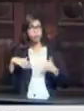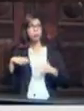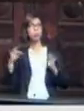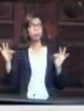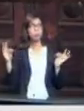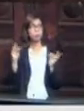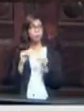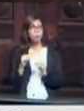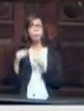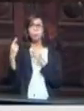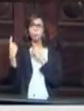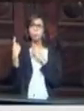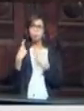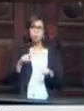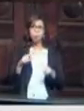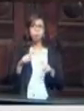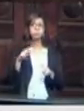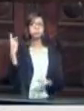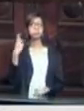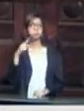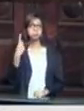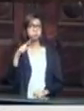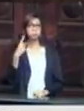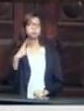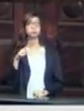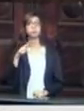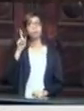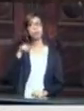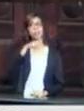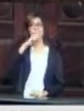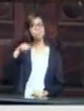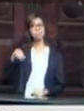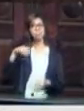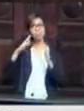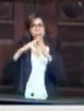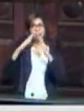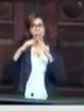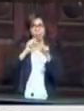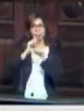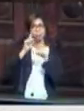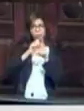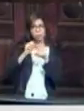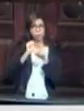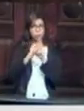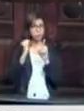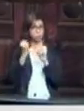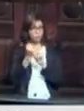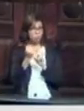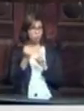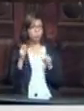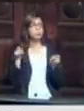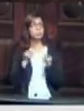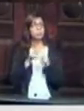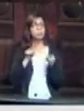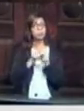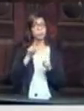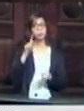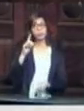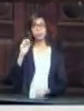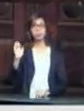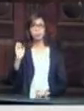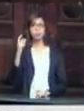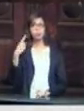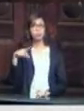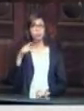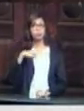eles contra esta suspensão do aluguel social, e o PDL, apresentado